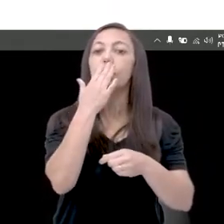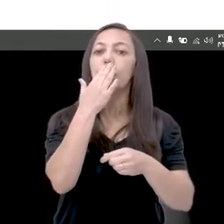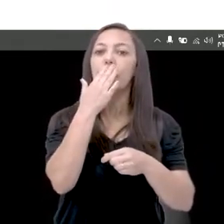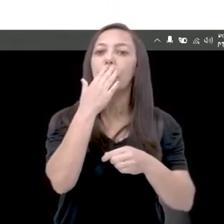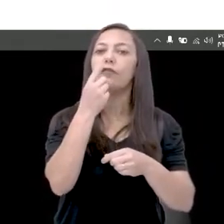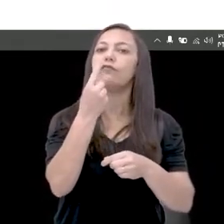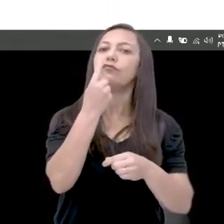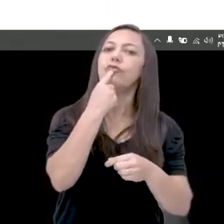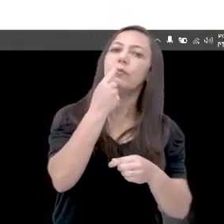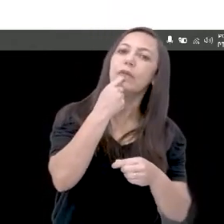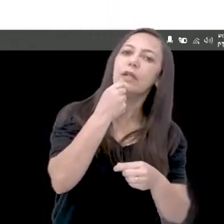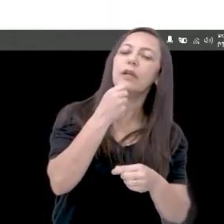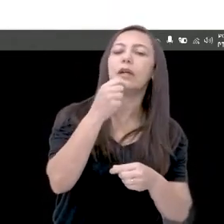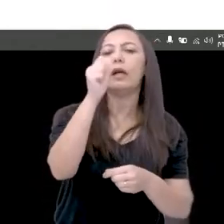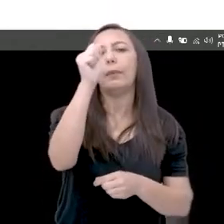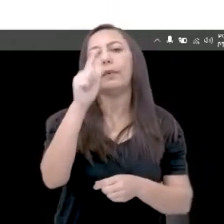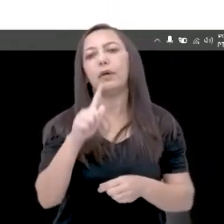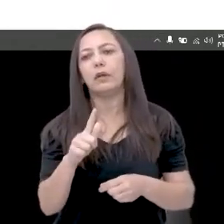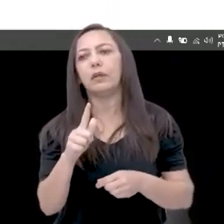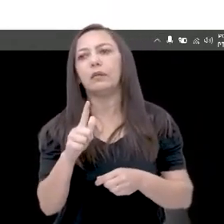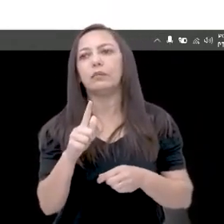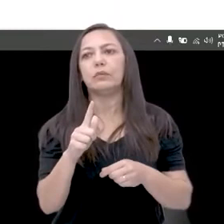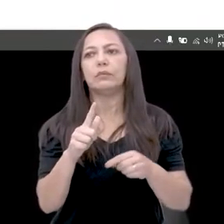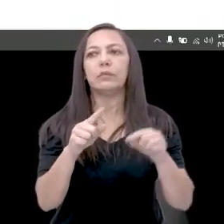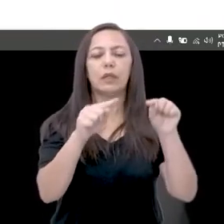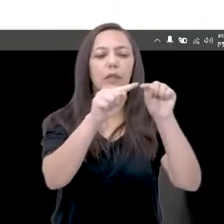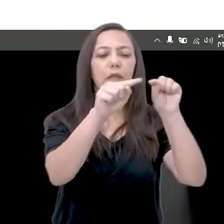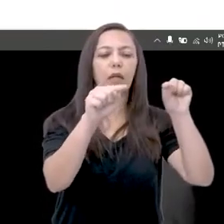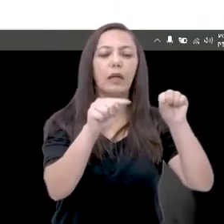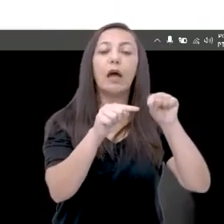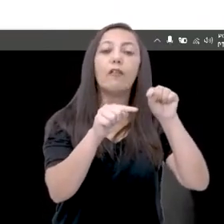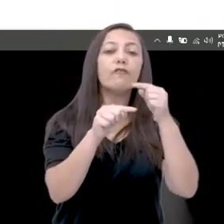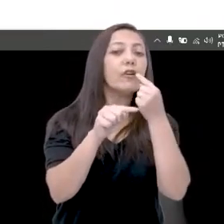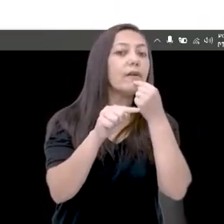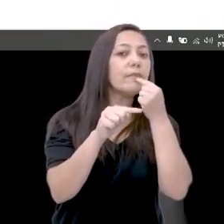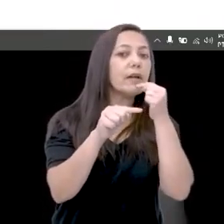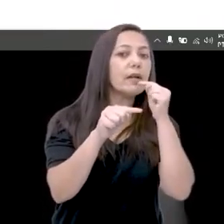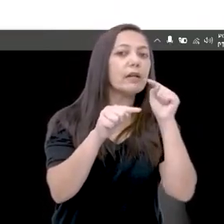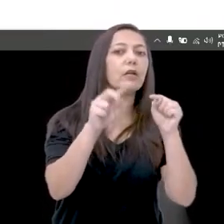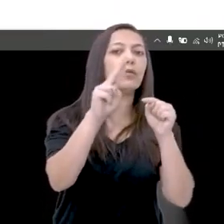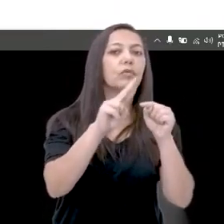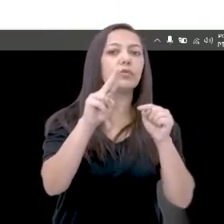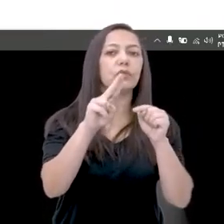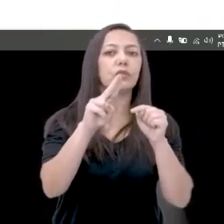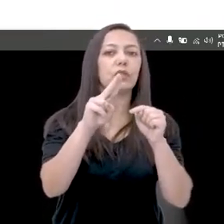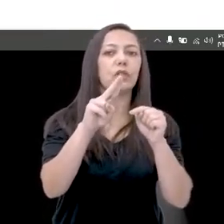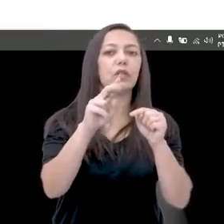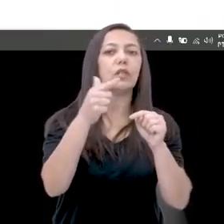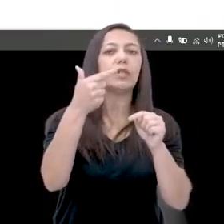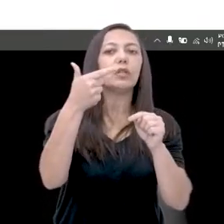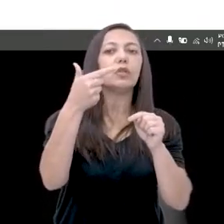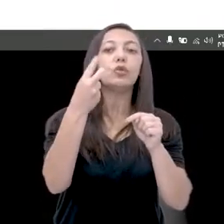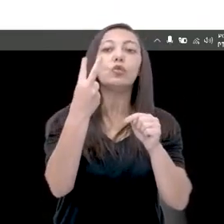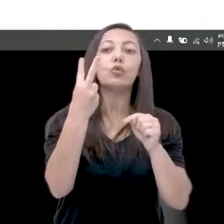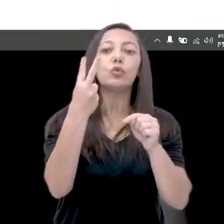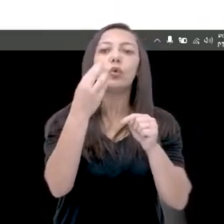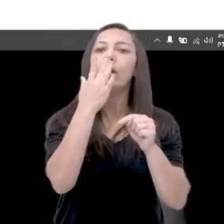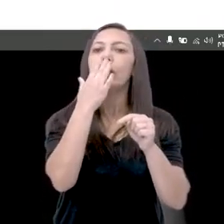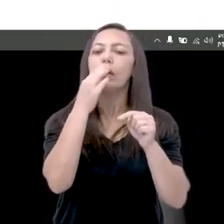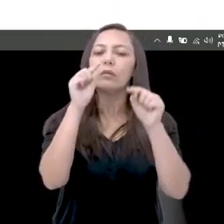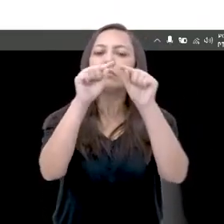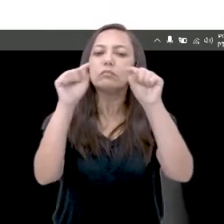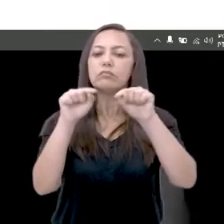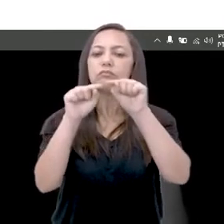tinta, vermelha e amarela. Para cada parte de tinta vermelha da mistura, utilizei 2 partes de